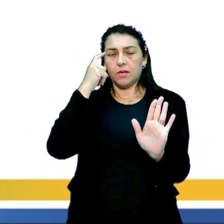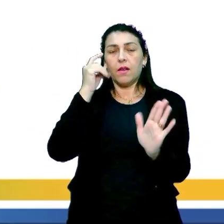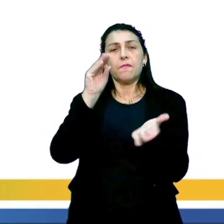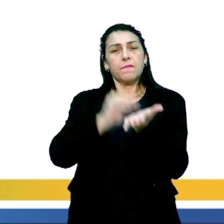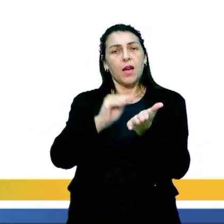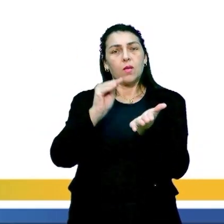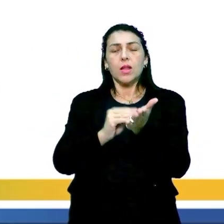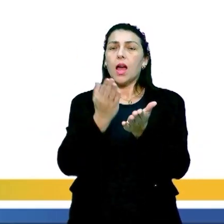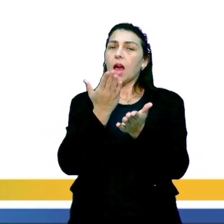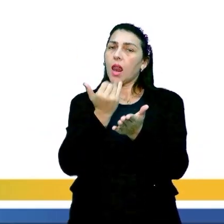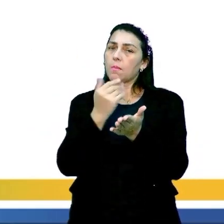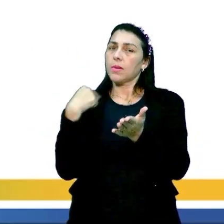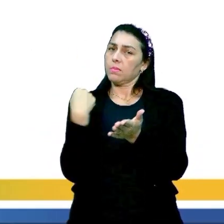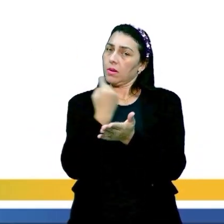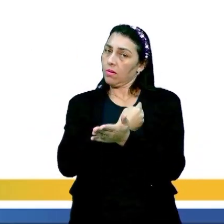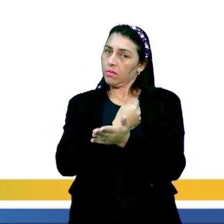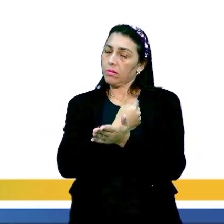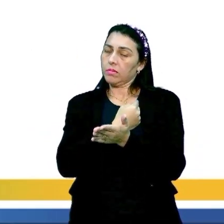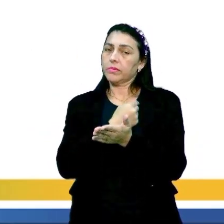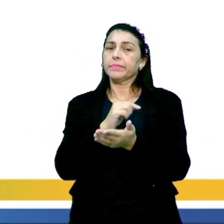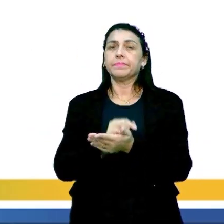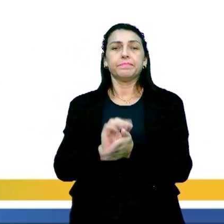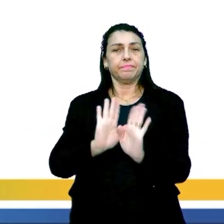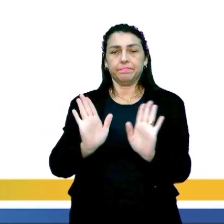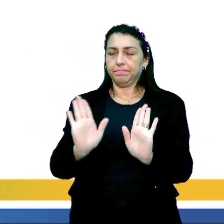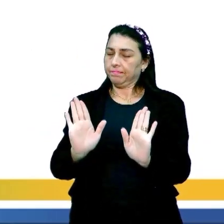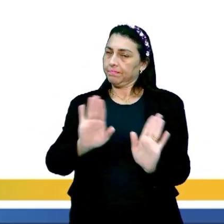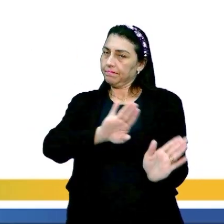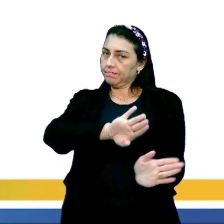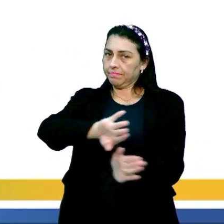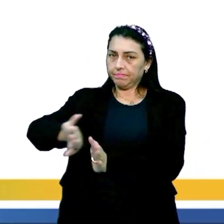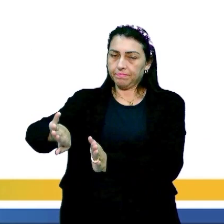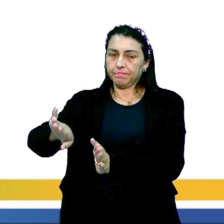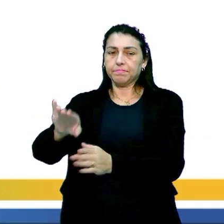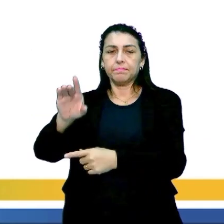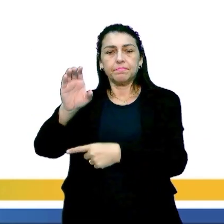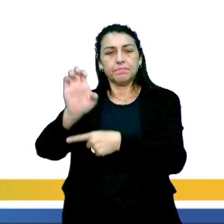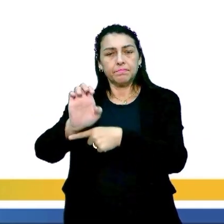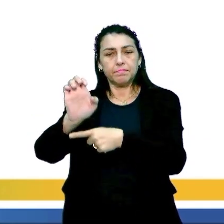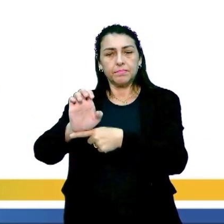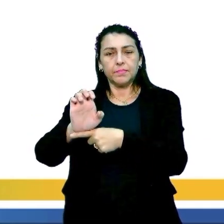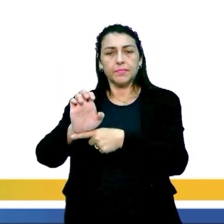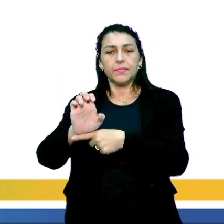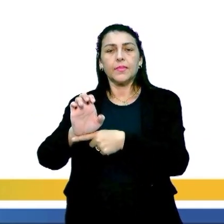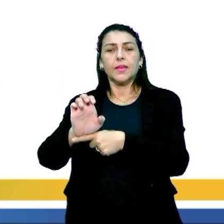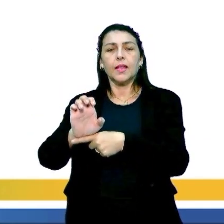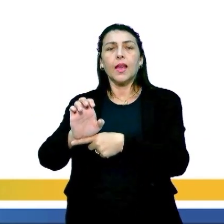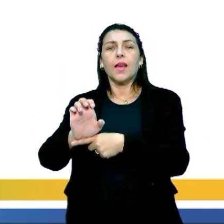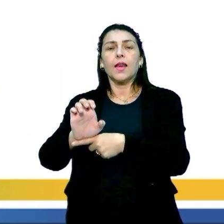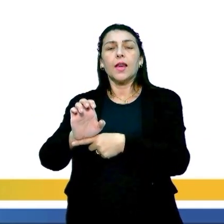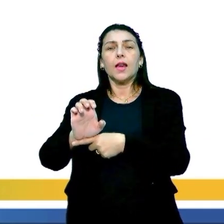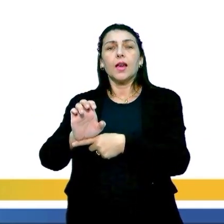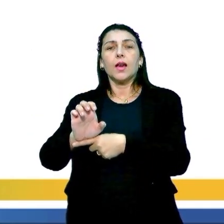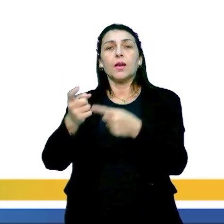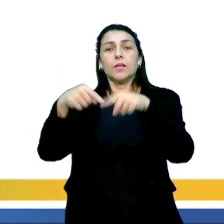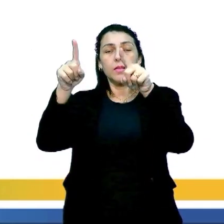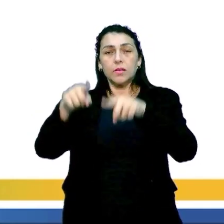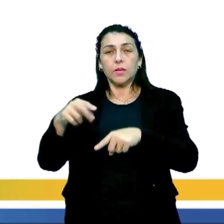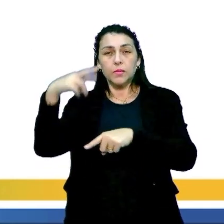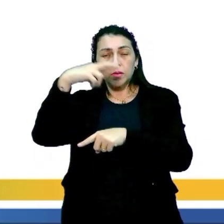faltar alimento para nós. Então, essa aí também não. Letra E. A contratação de fiscais do